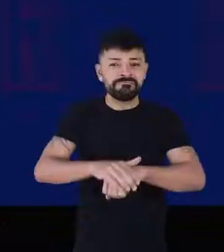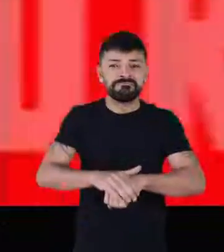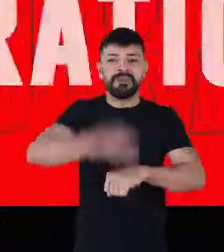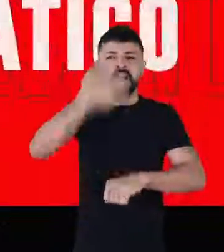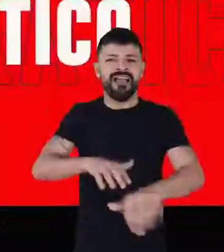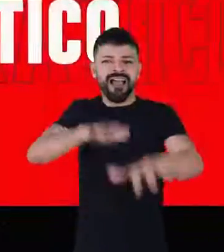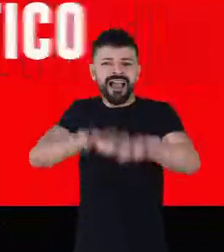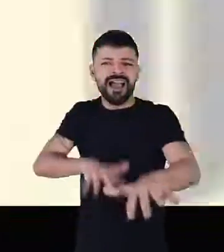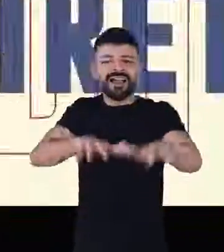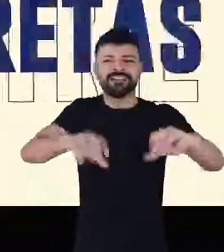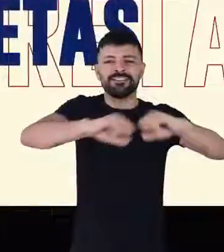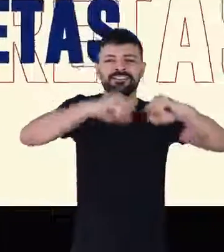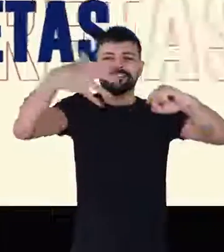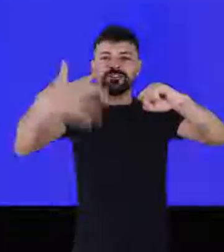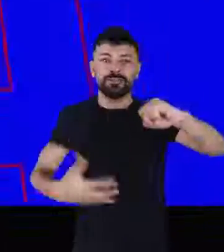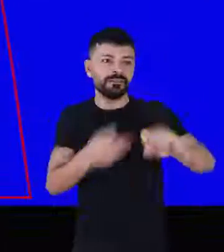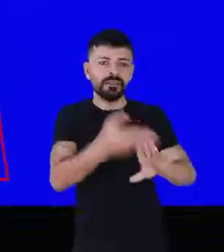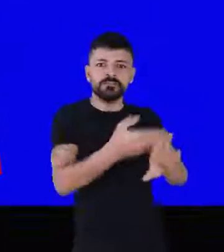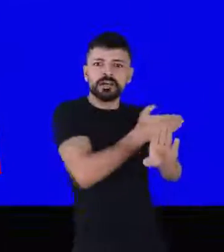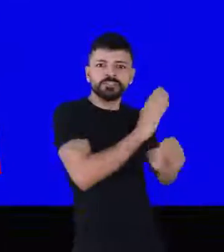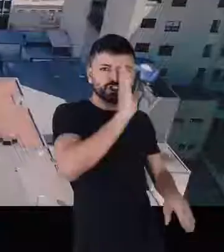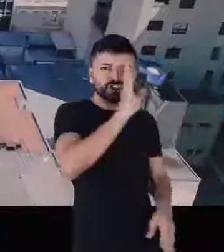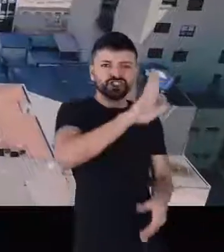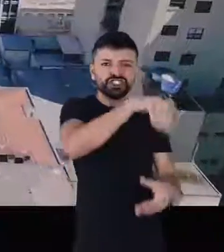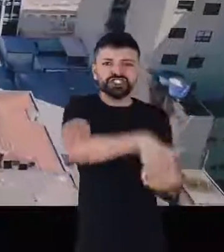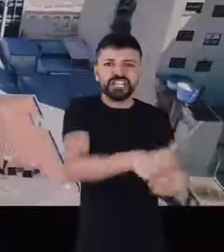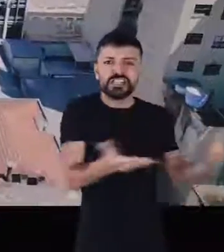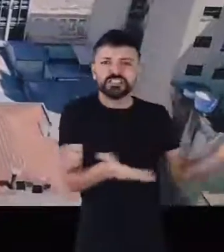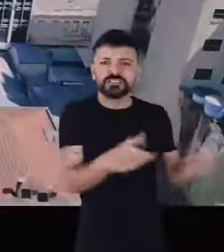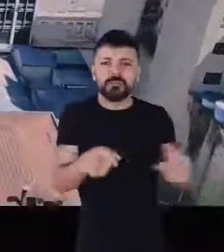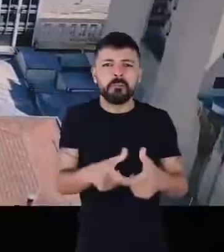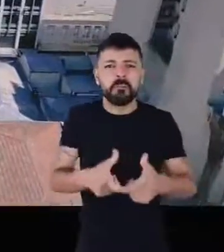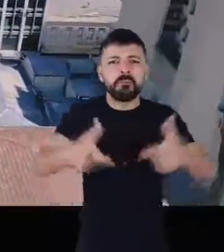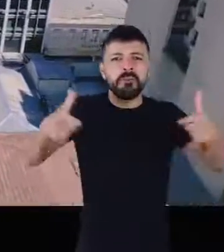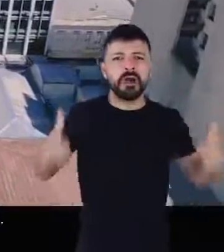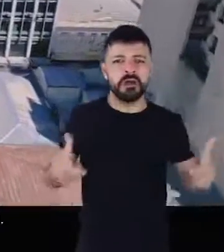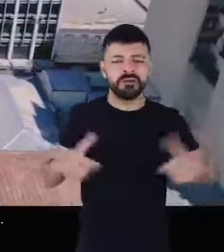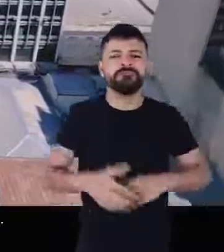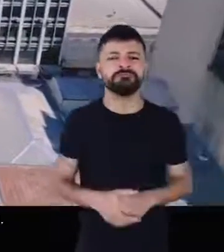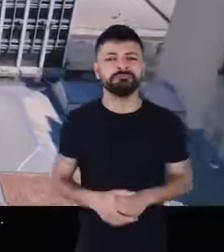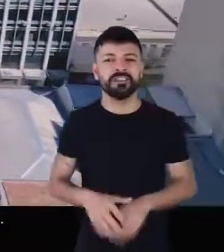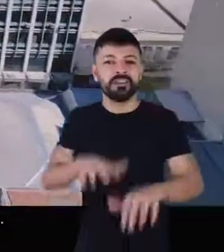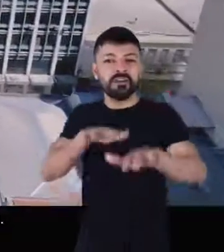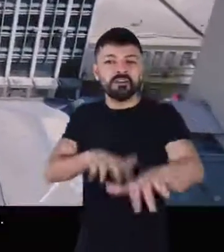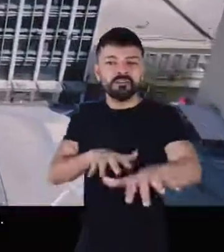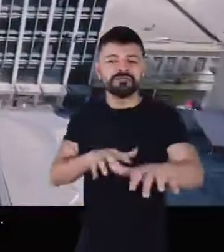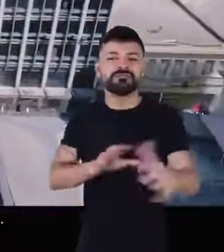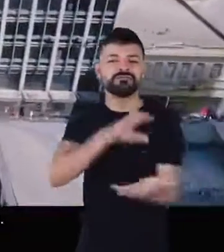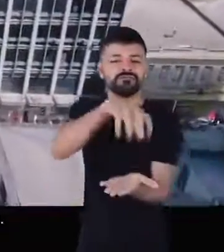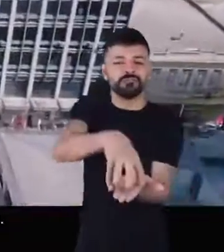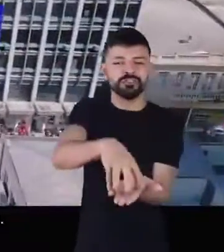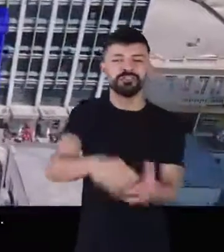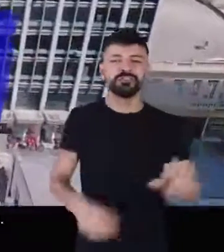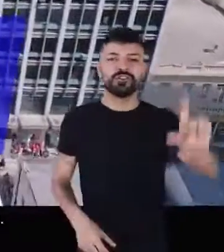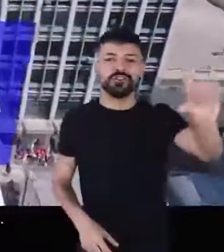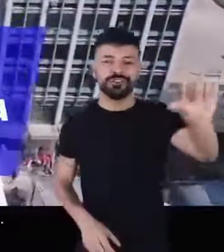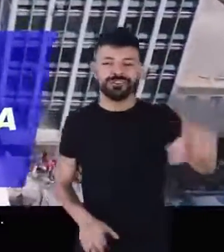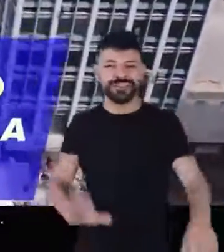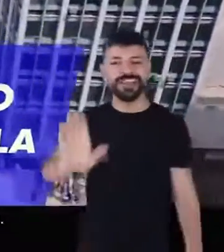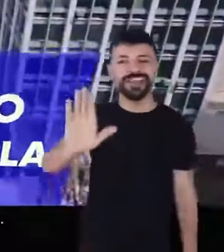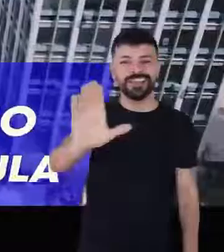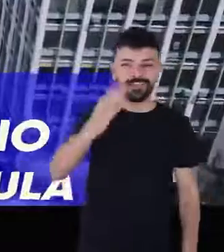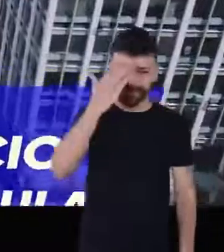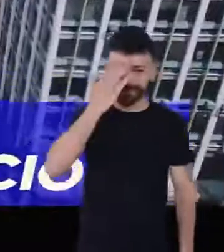O maior ato democrático desde as diretas já. Grande comício com Requião e Lula